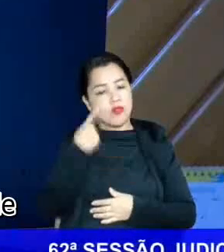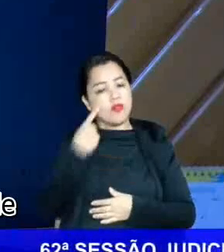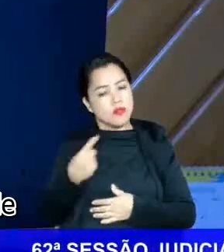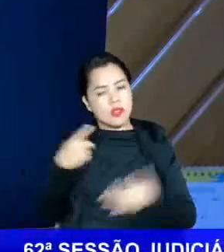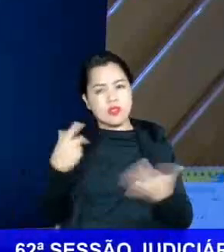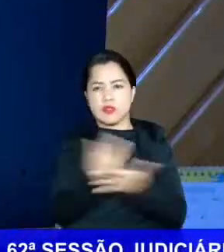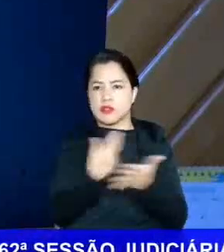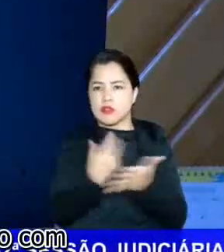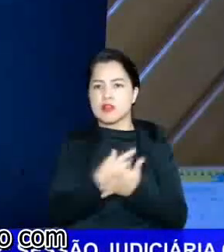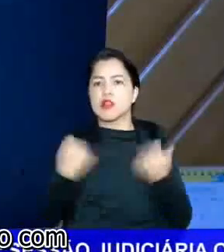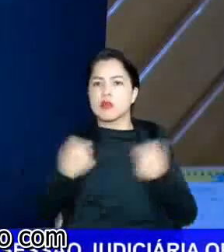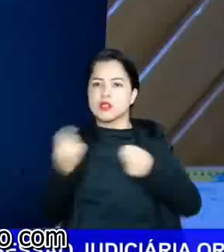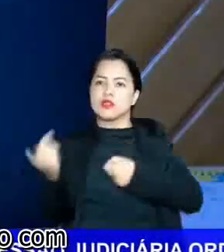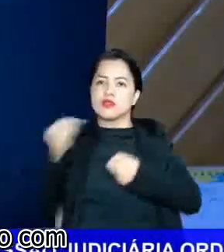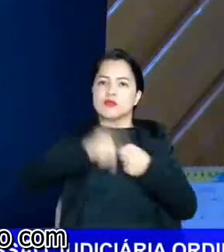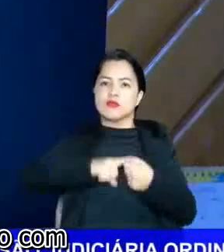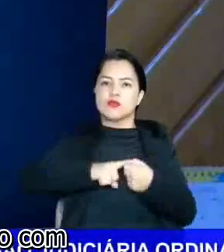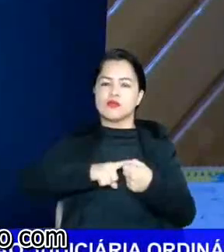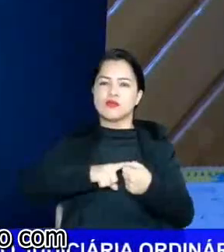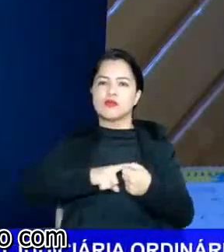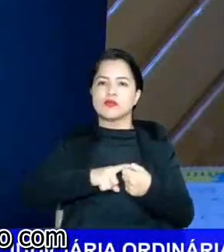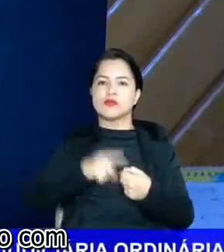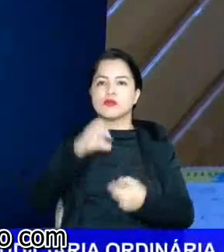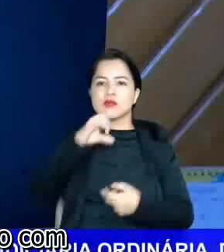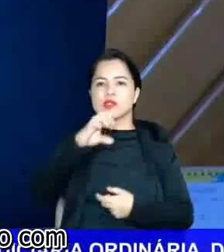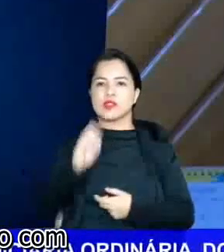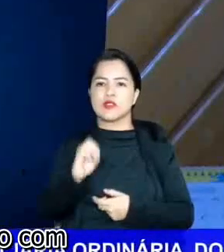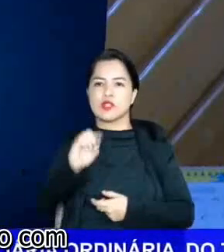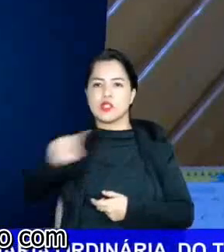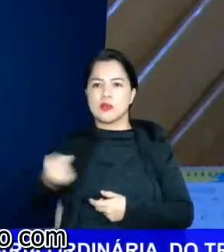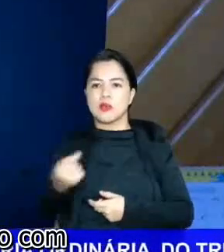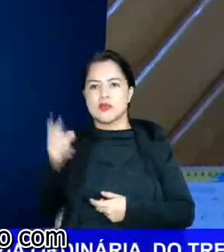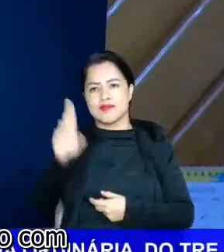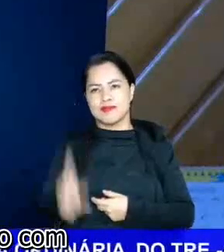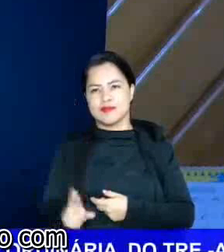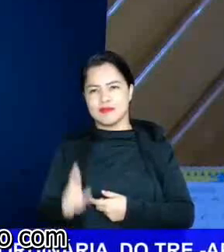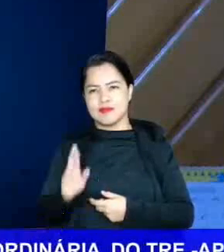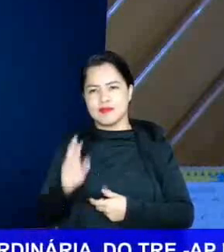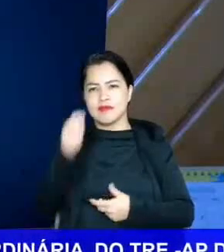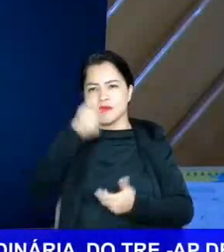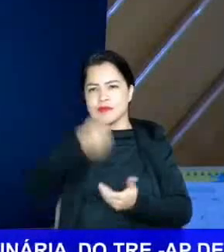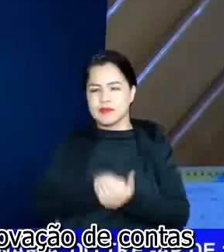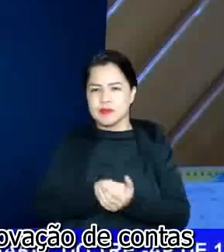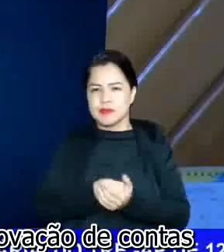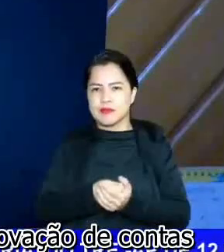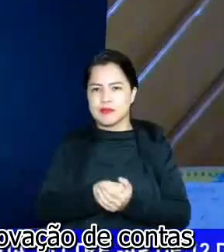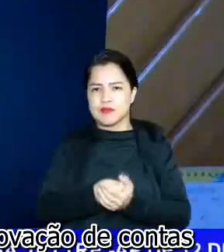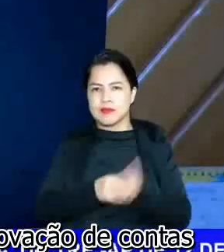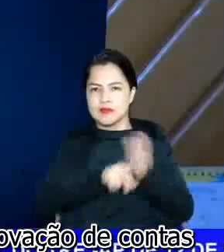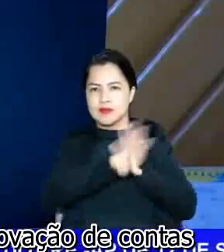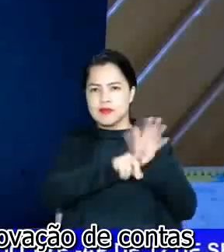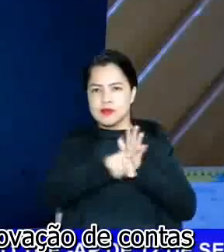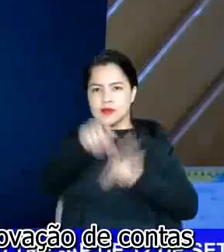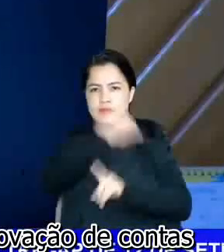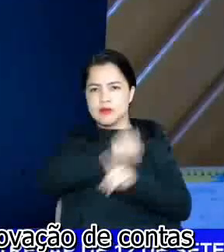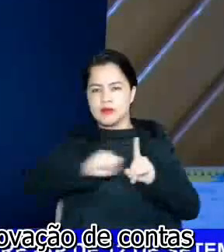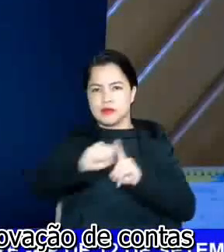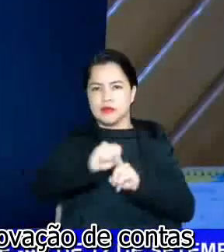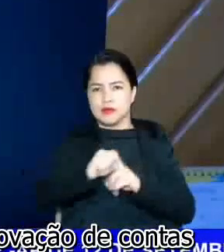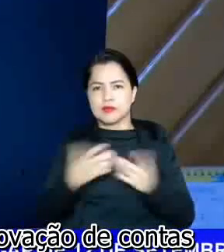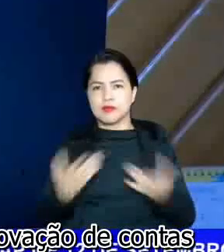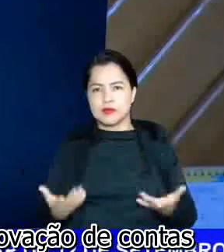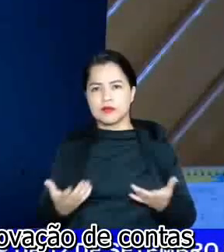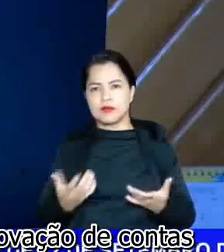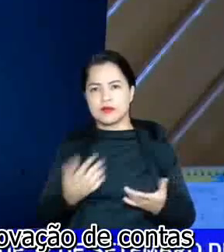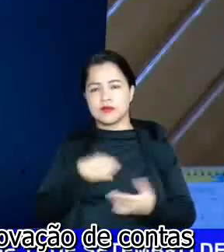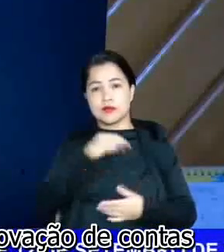e a necessidade de devolução pela requerente do valor de R$ 90 mil gasto com a pesquisa socioeconômica. Enfim,